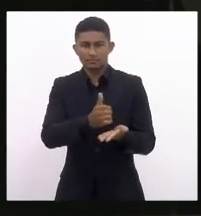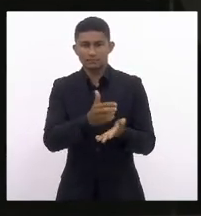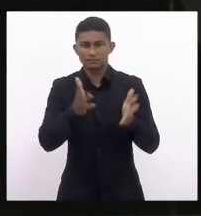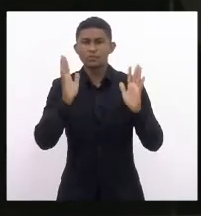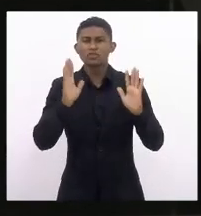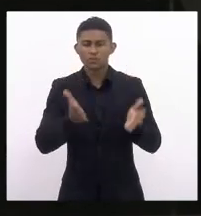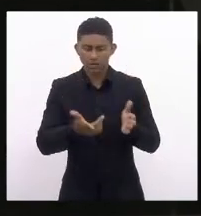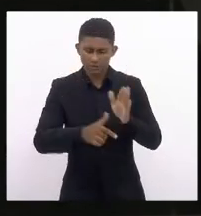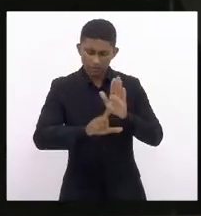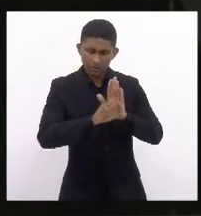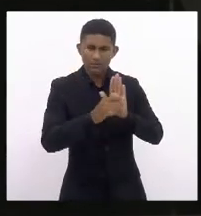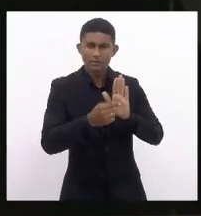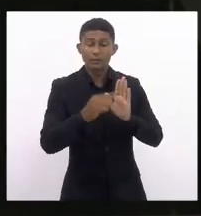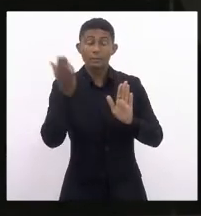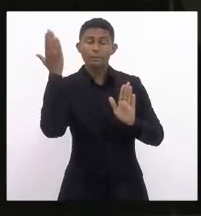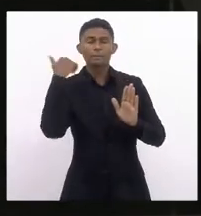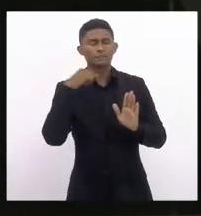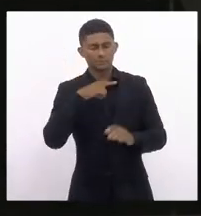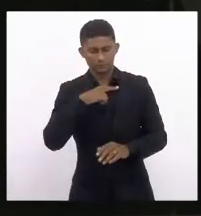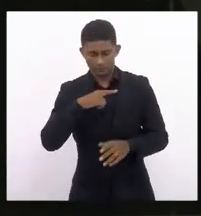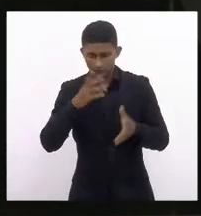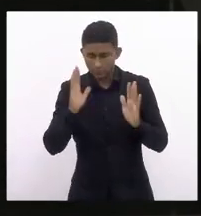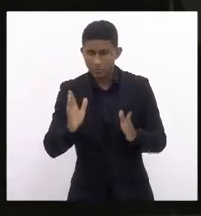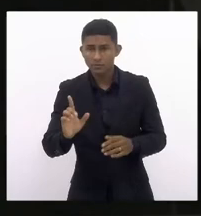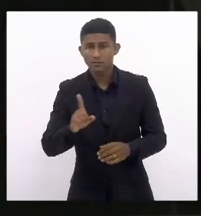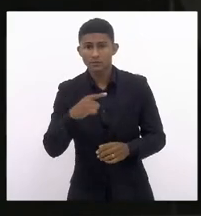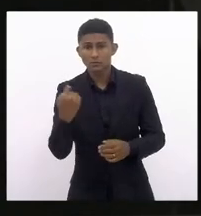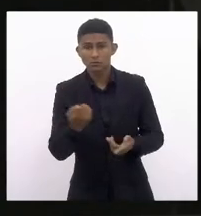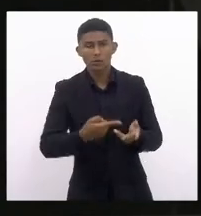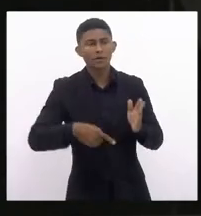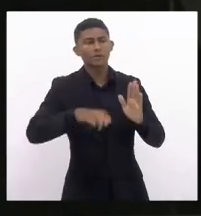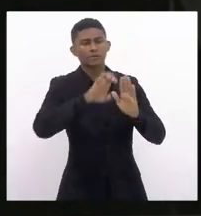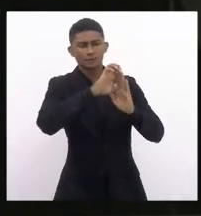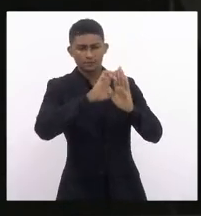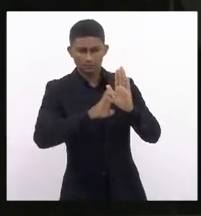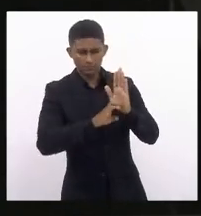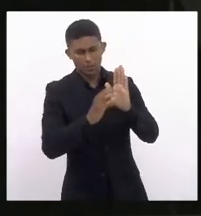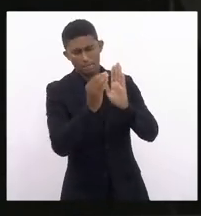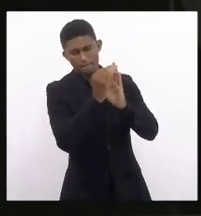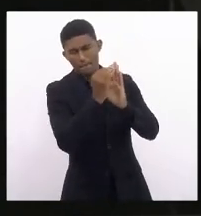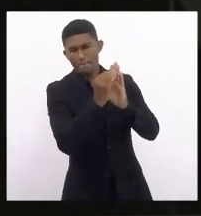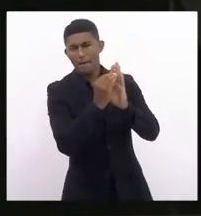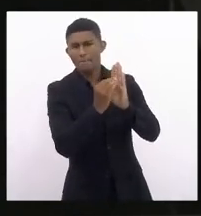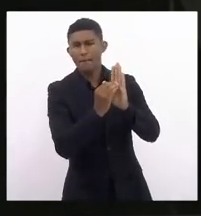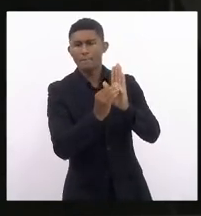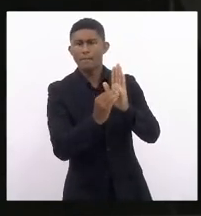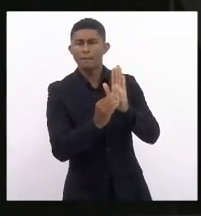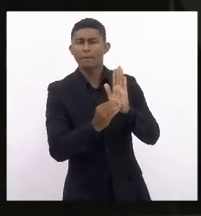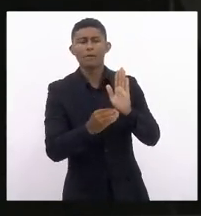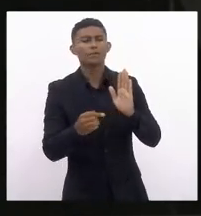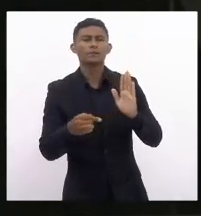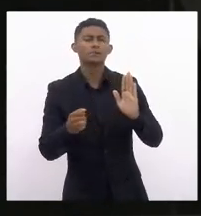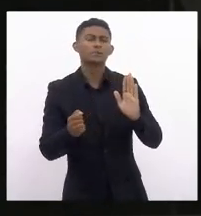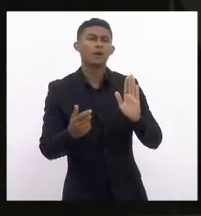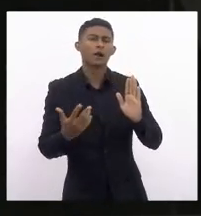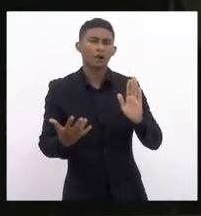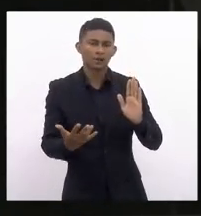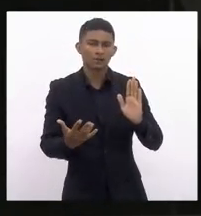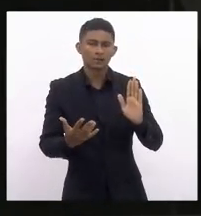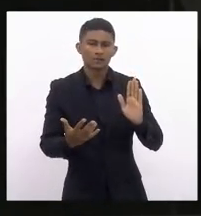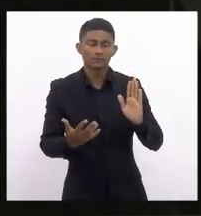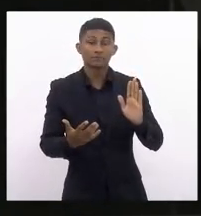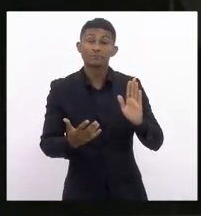piso já existia. Nós emendamos a lei do piso salarial para contemplar